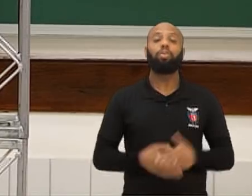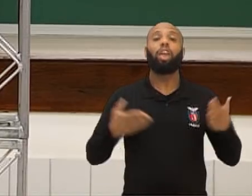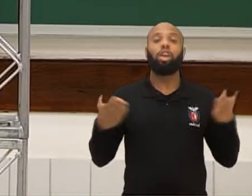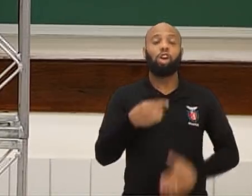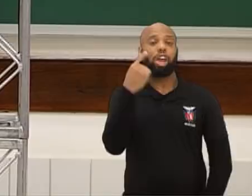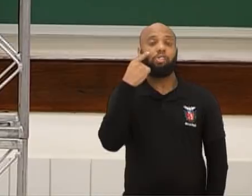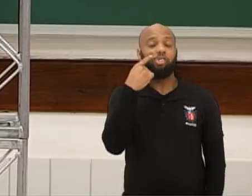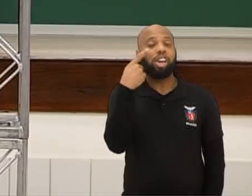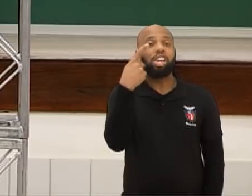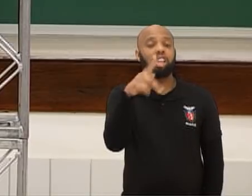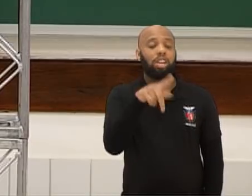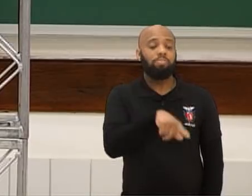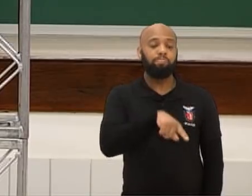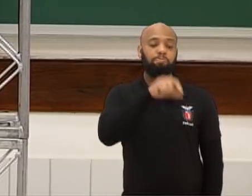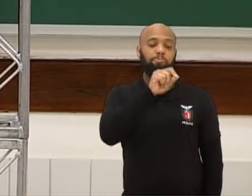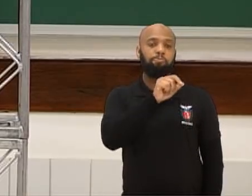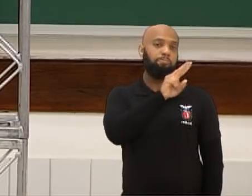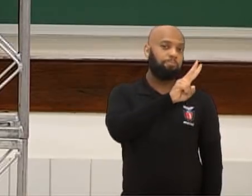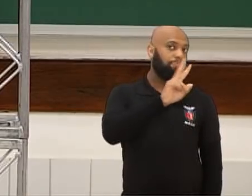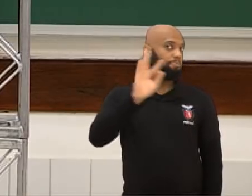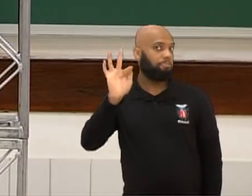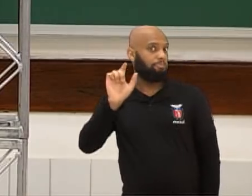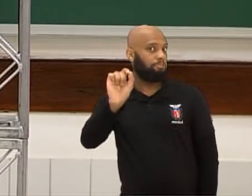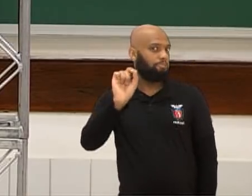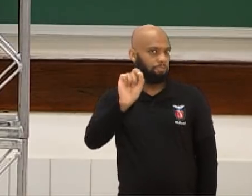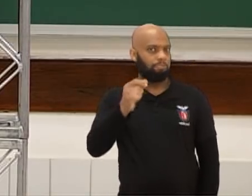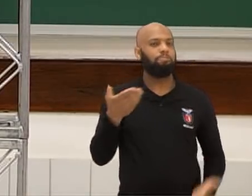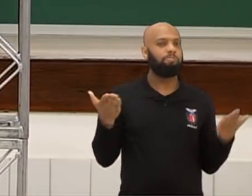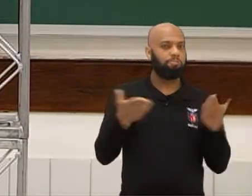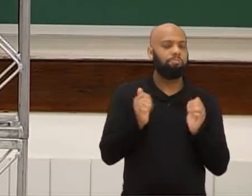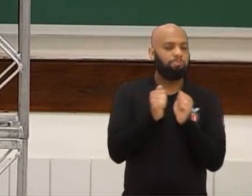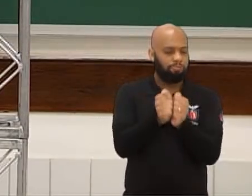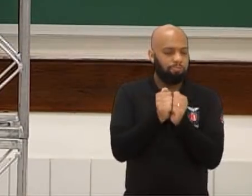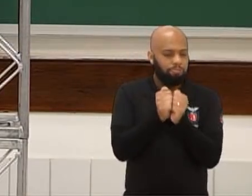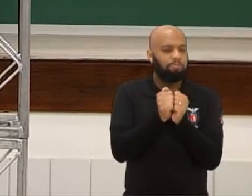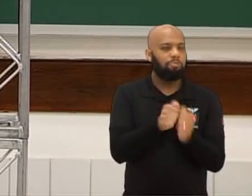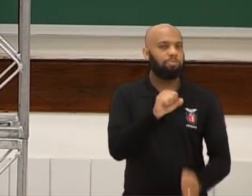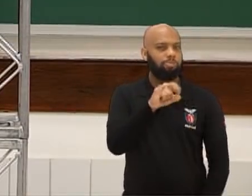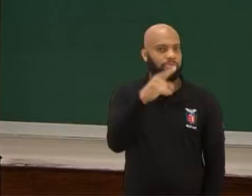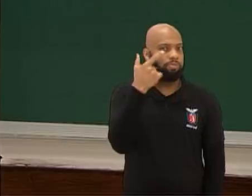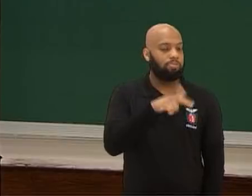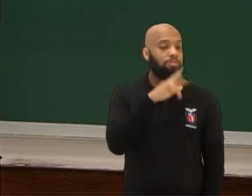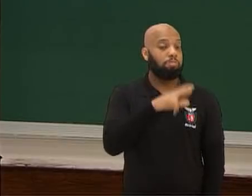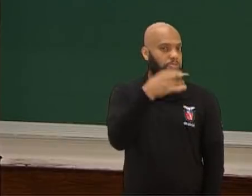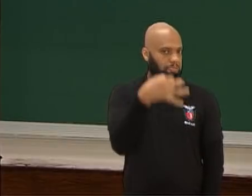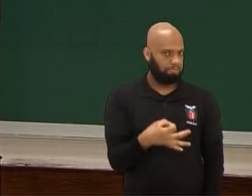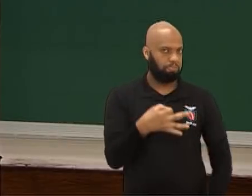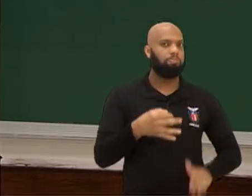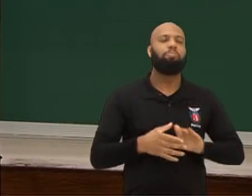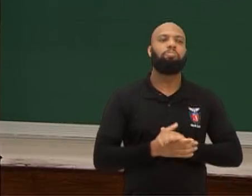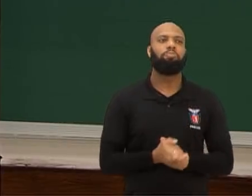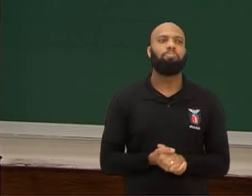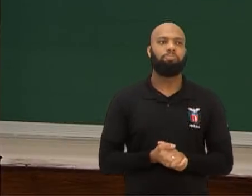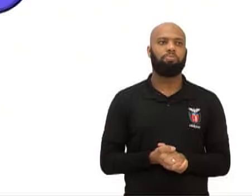Vamos conferir a resposta do quiz número 3? Então, me acompanhem para ver se vocês acertaram.